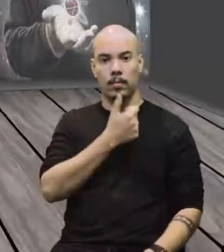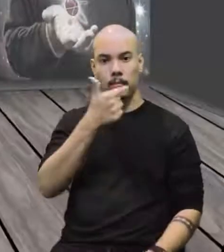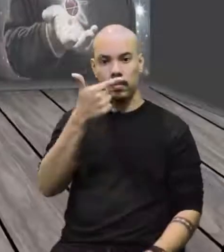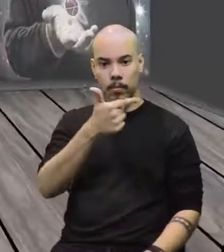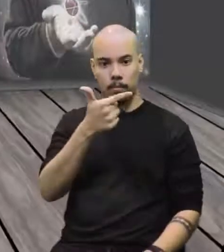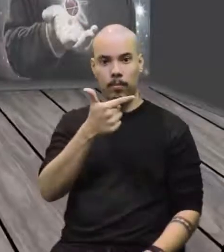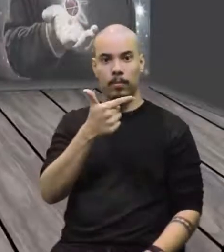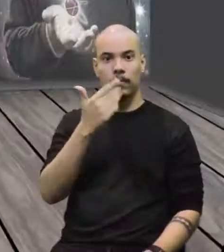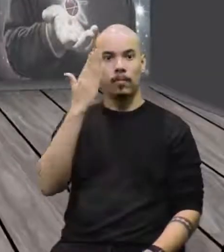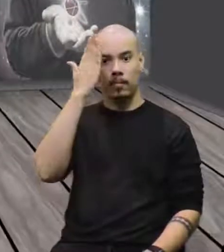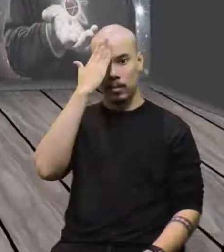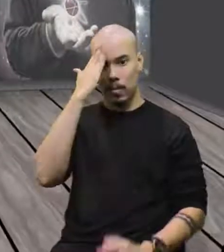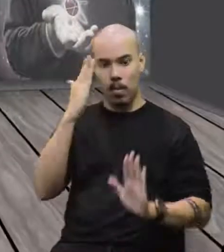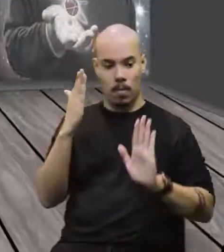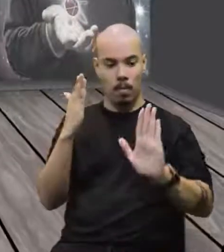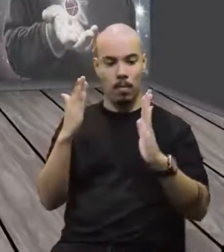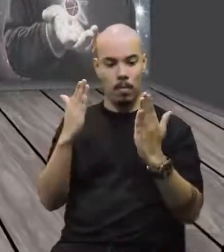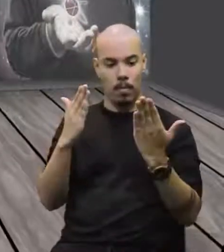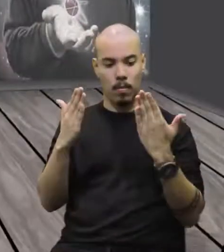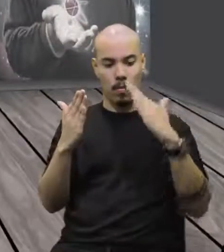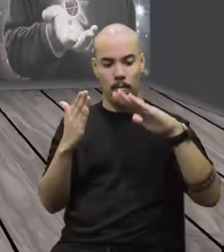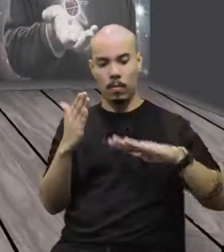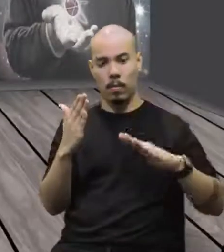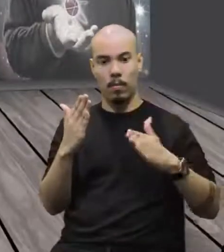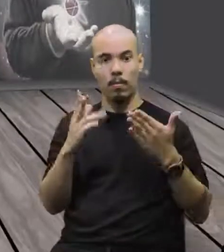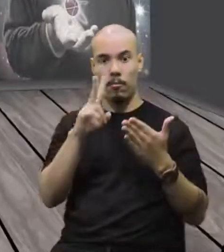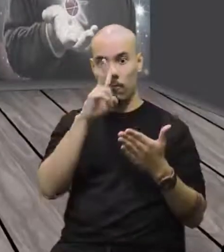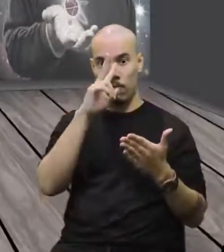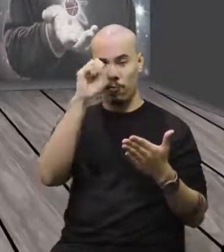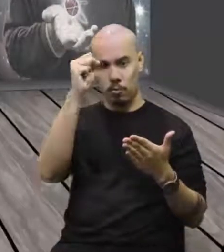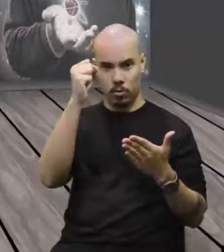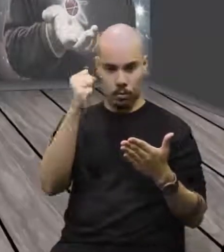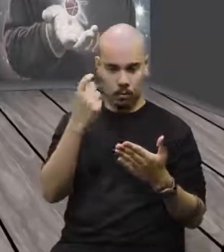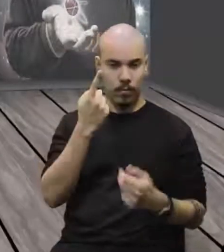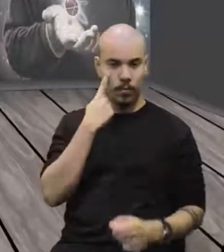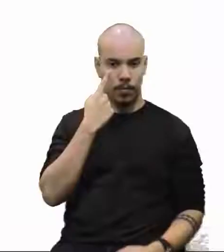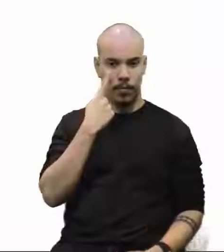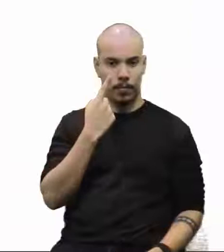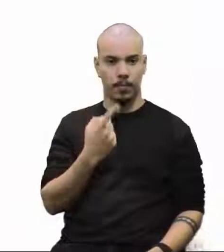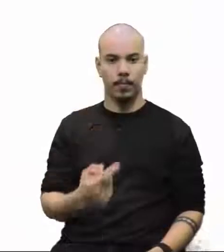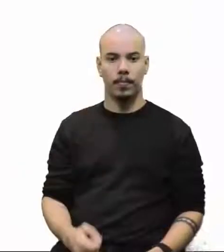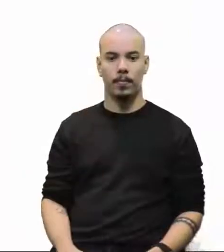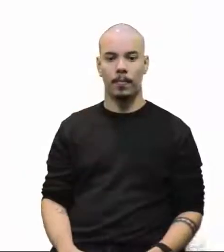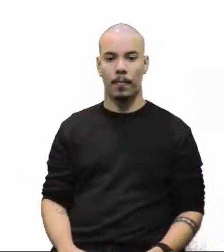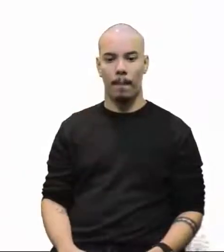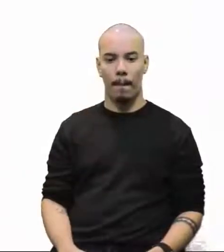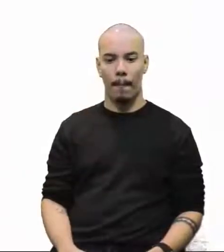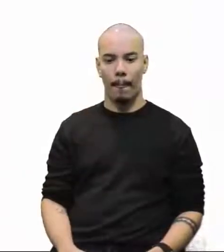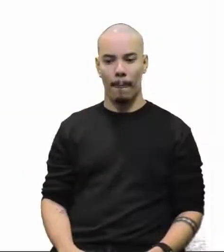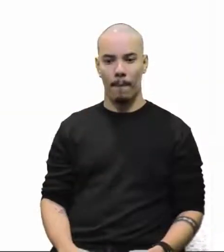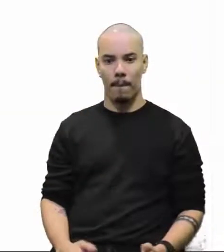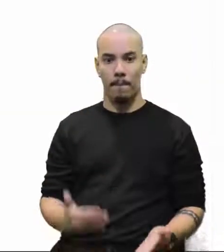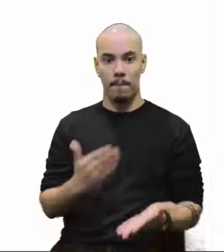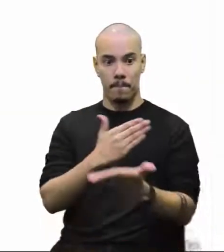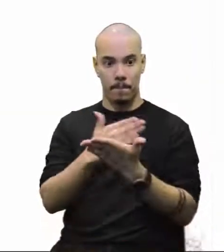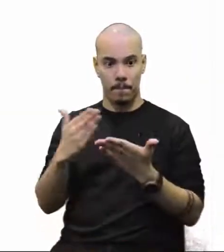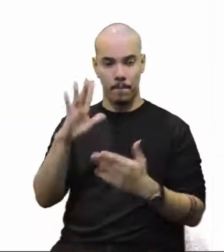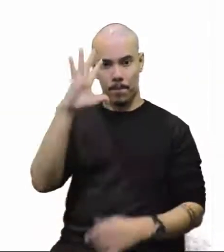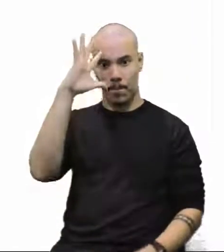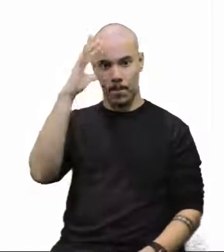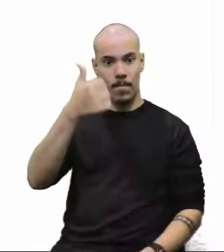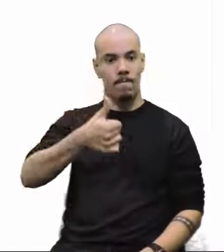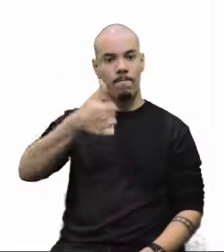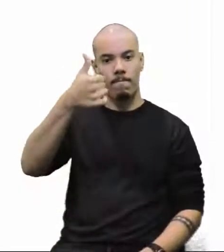empurrão, para saber a direção da força magnética, né? Justamente. Então vamos lá? Começando aí a correção. Primeira